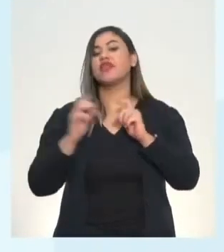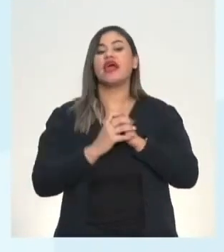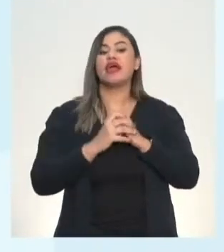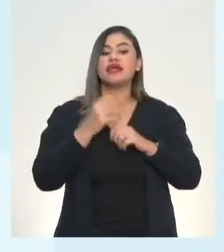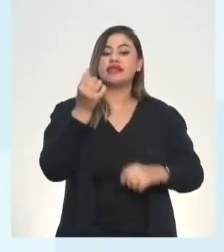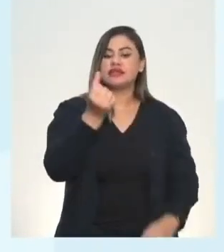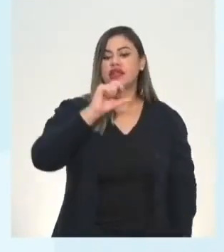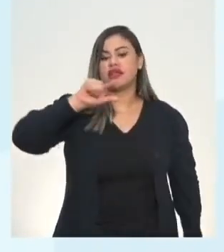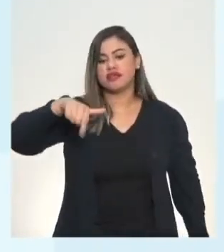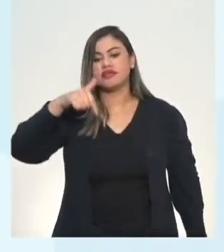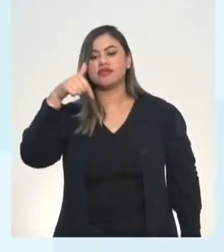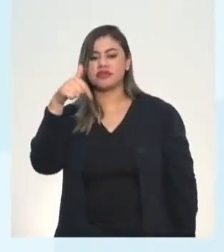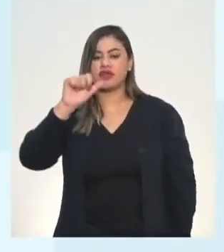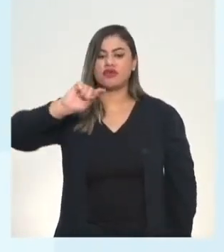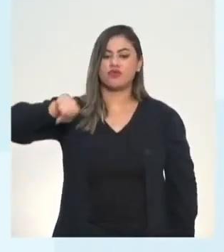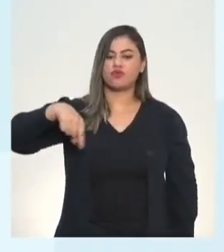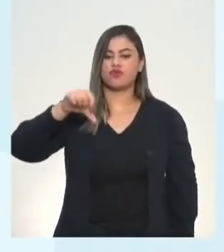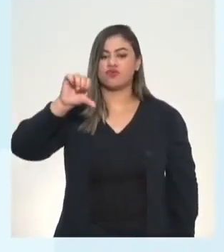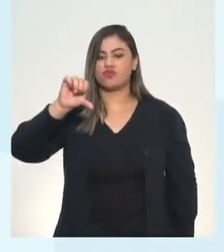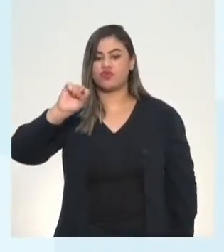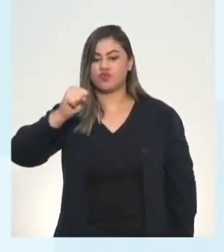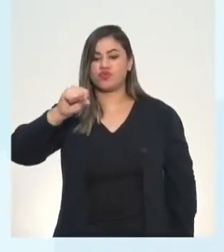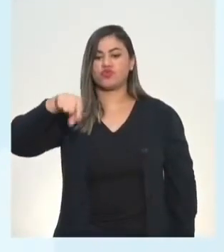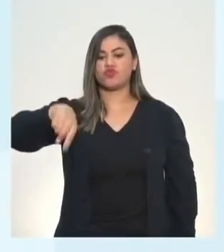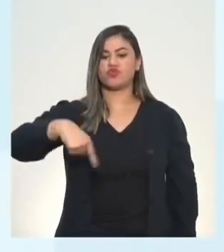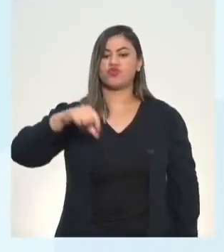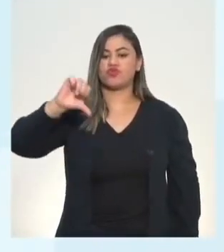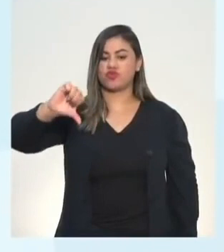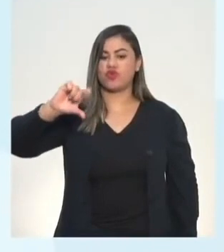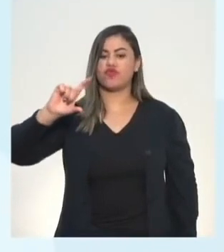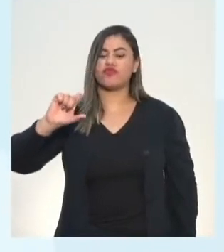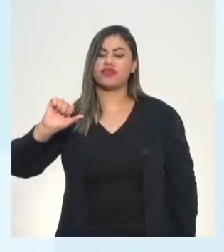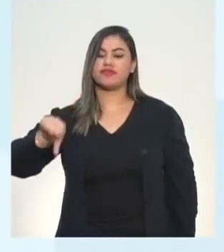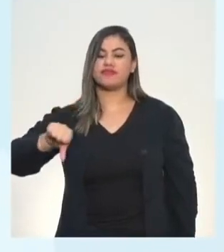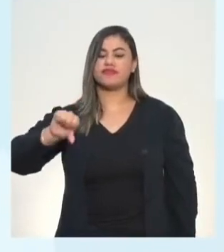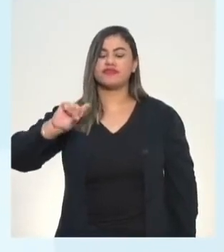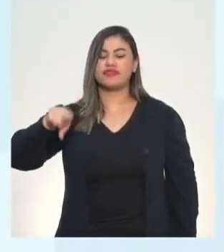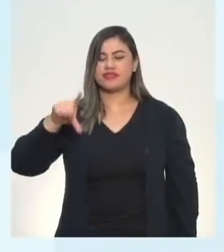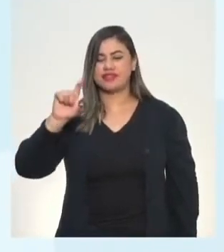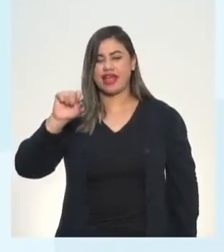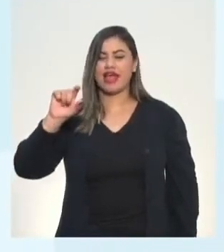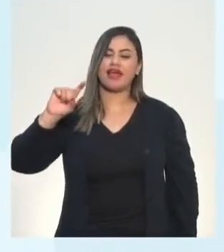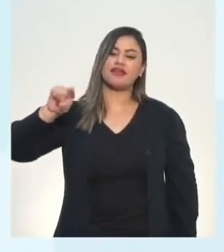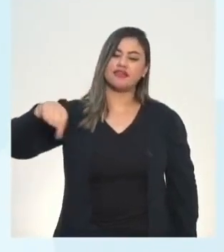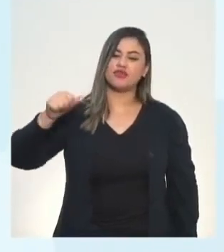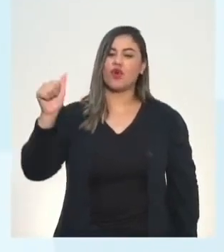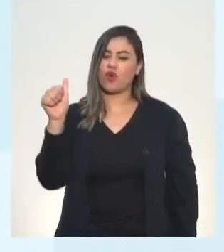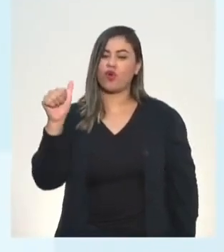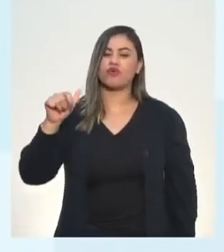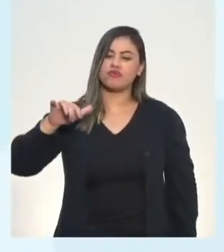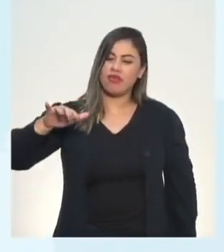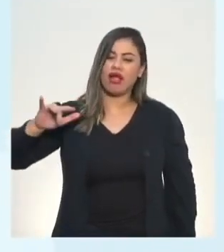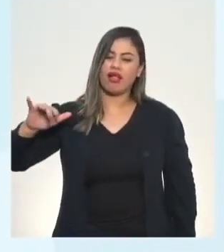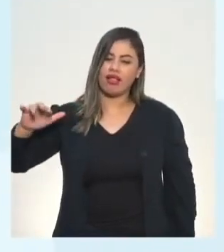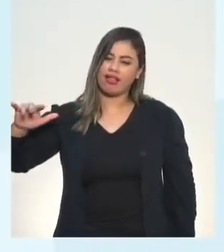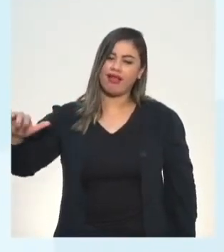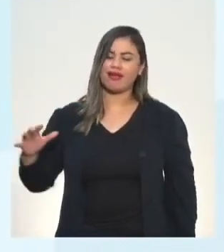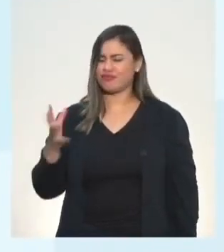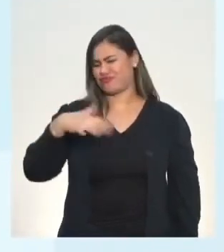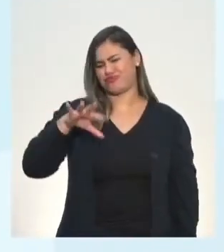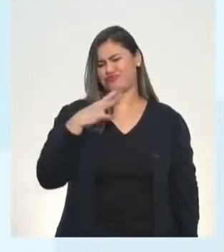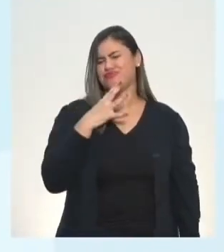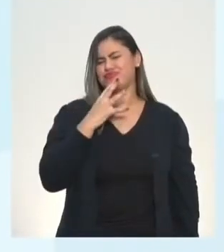6, 7, 8, 9, 10, 11 e por aí vai. Bastante conhecida,